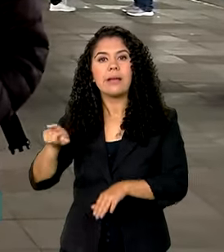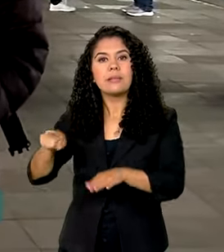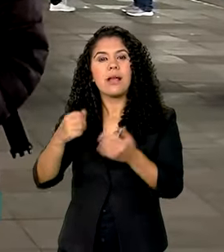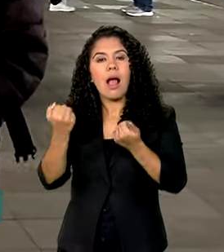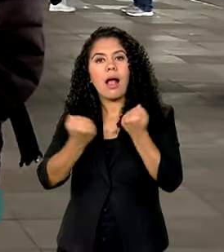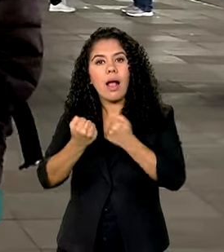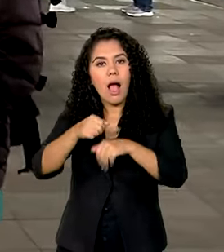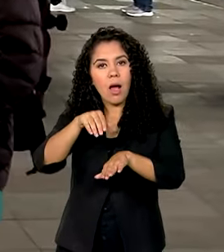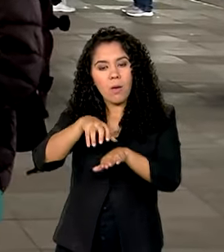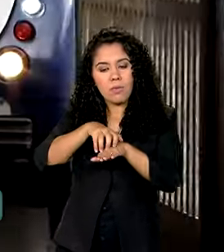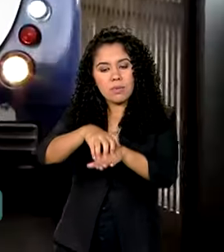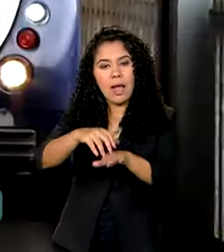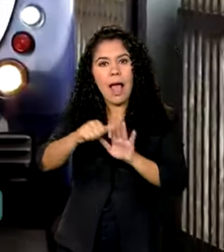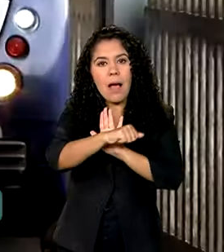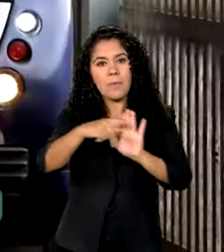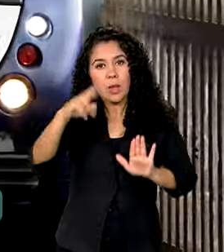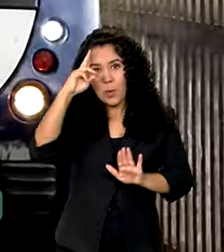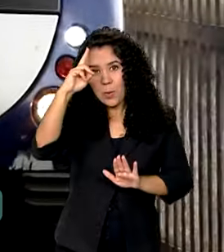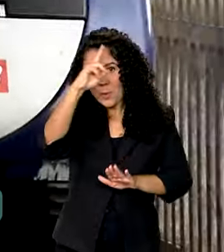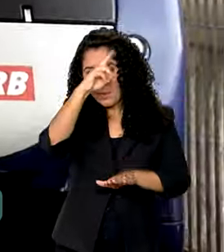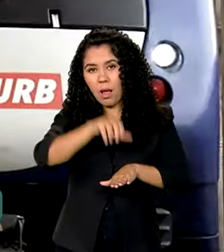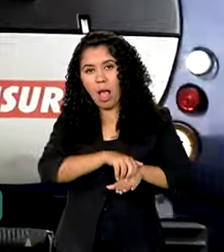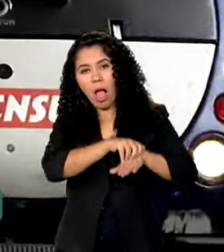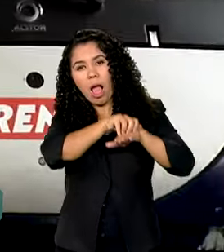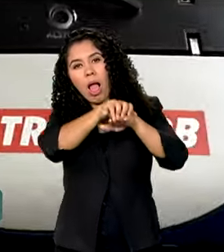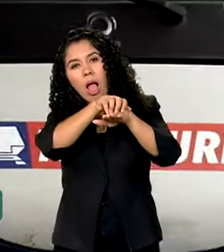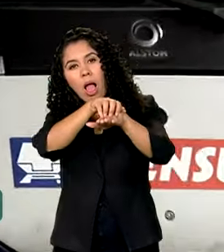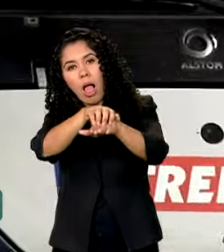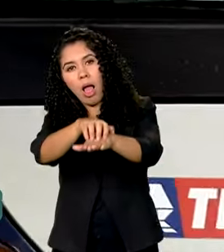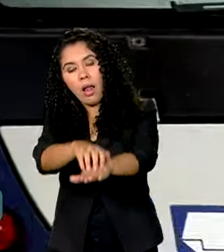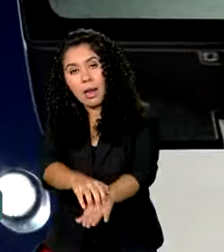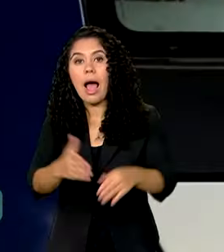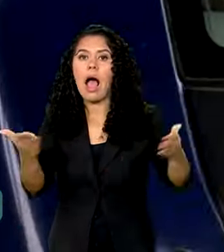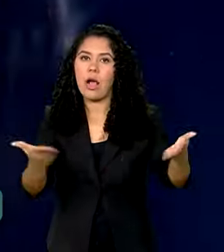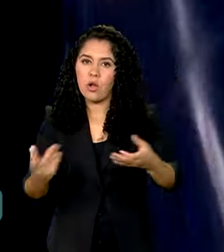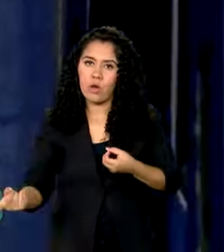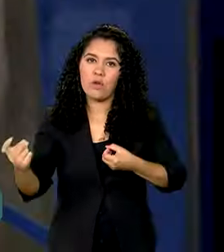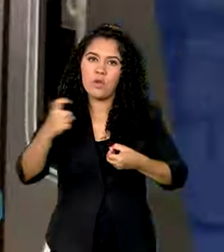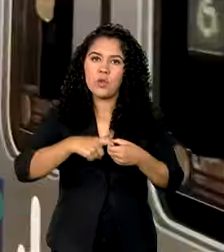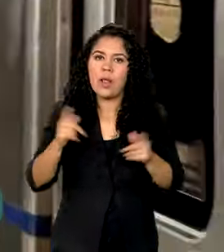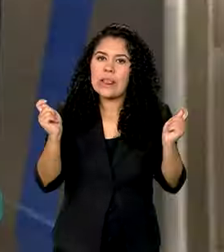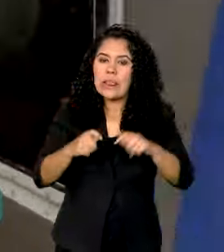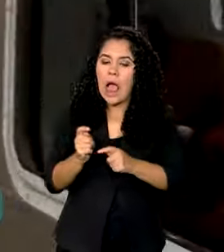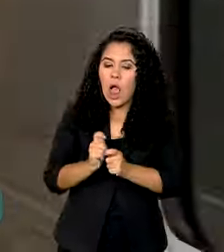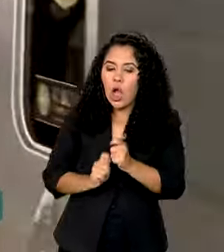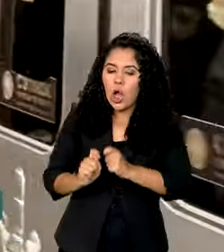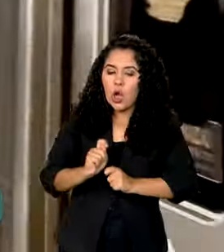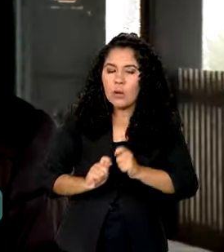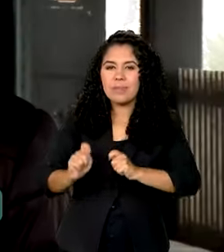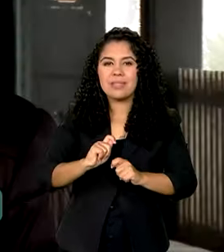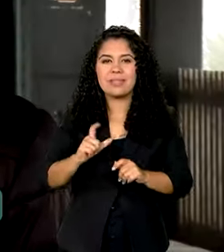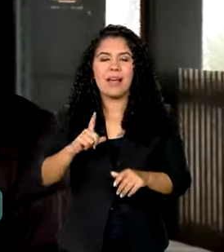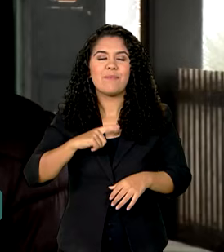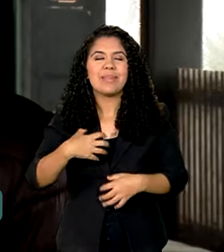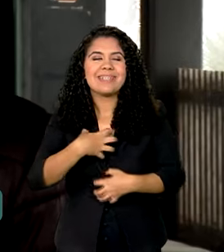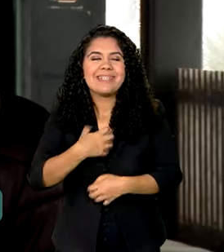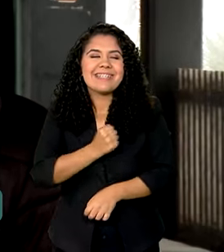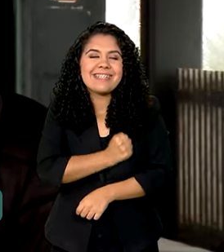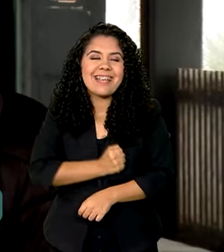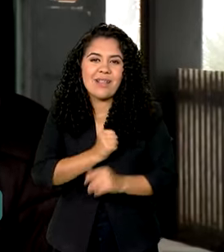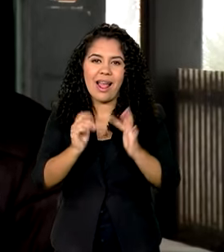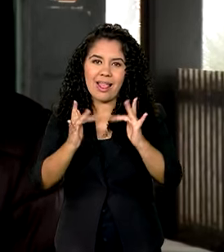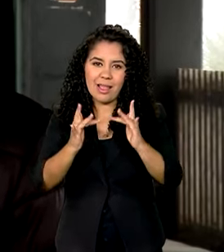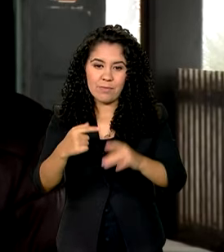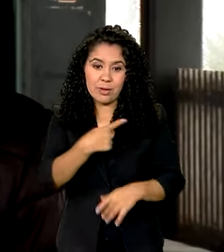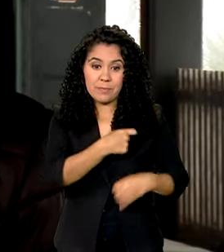em Novo Hamburgo. Com a retomada do trem, ele vai poder economizar na hora de matar a saudade. Eu estava indo de Uber, estava